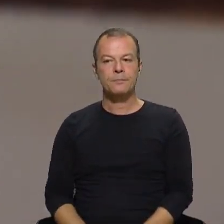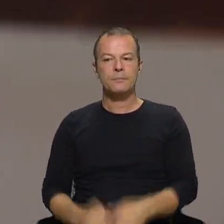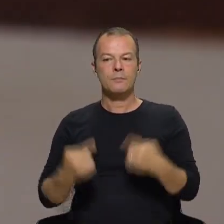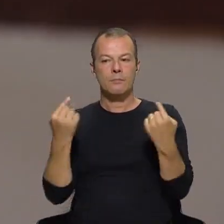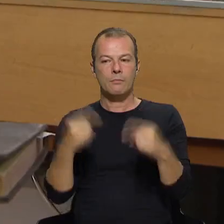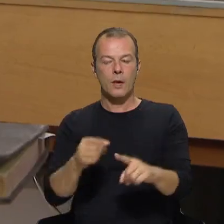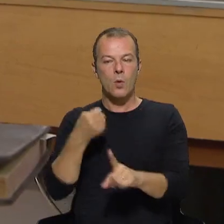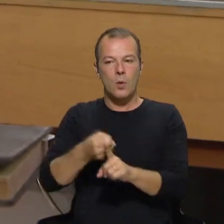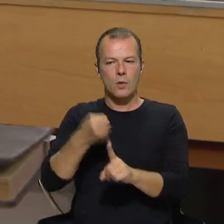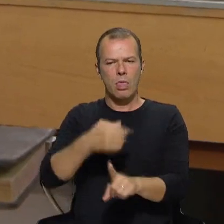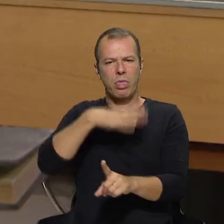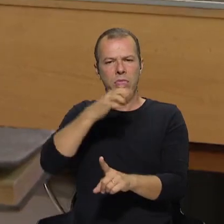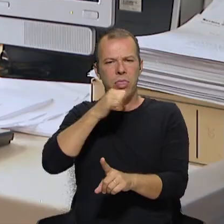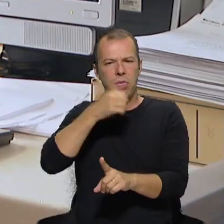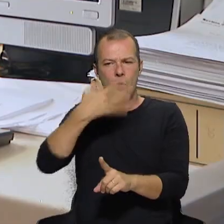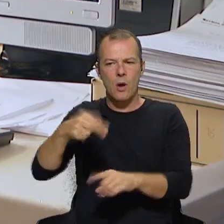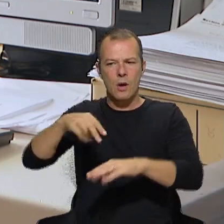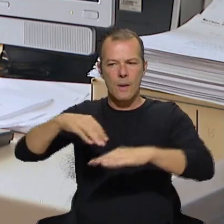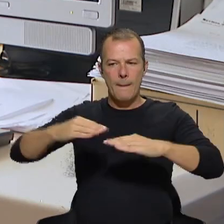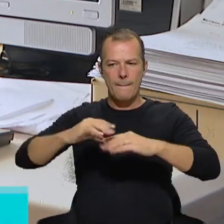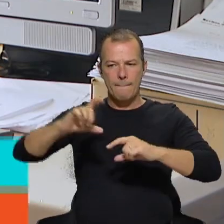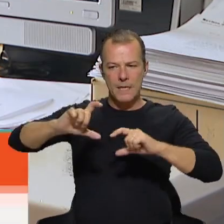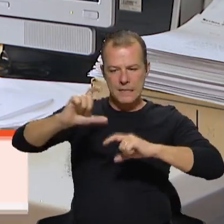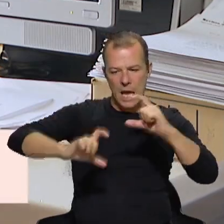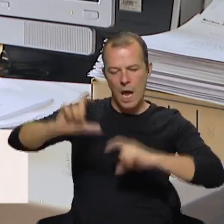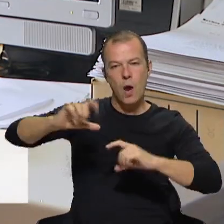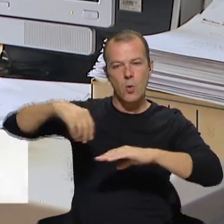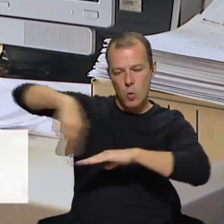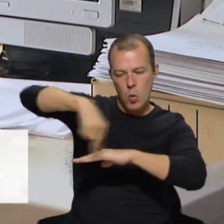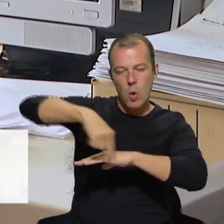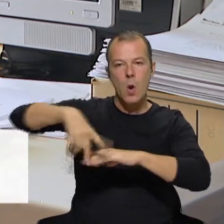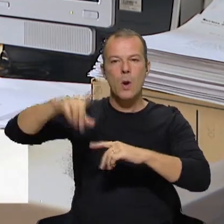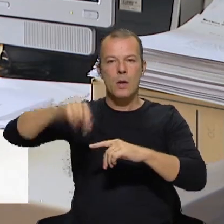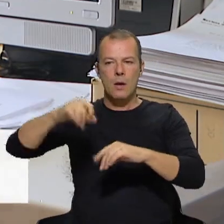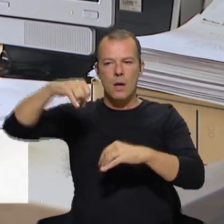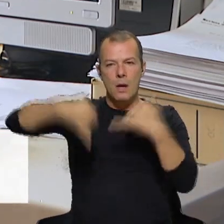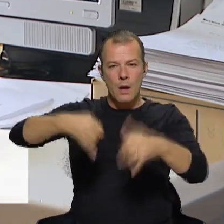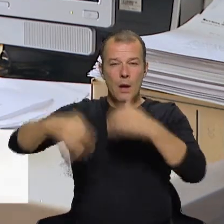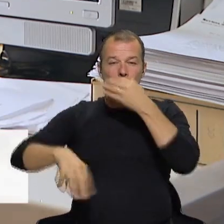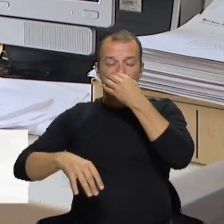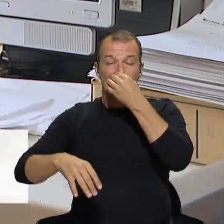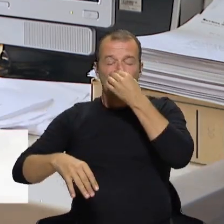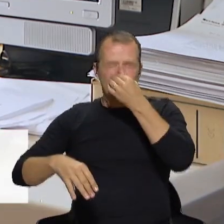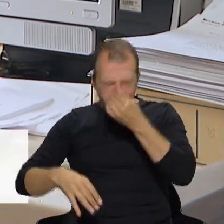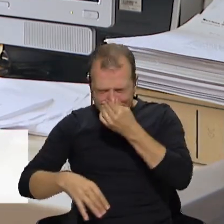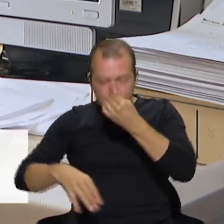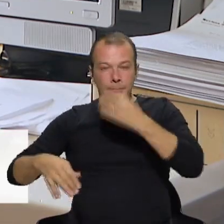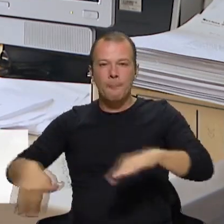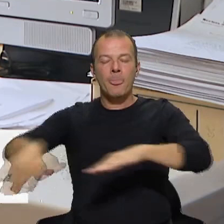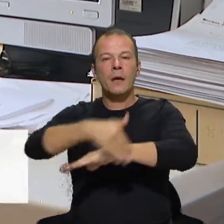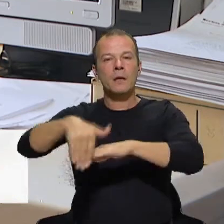Tenho um desafio constante. Passeios, desníveis, às vezes até os buracos, a questão das ruas